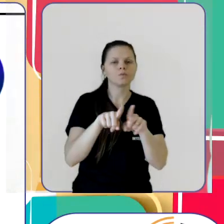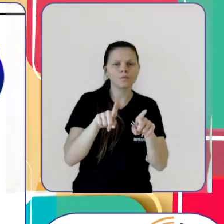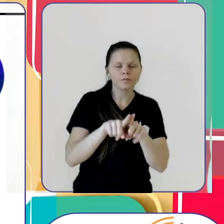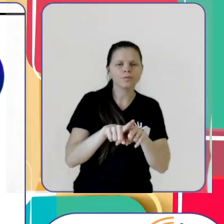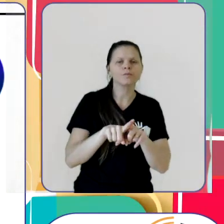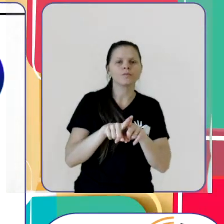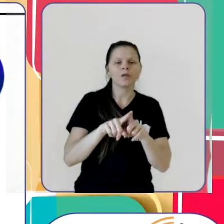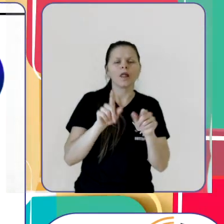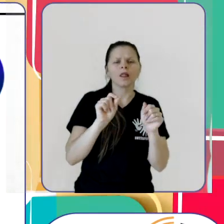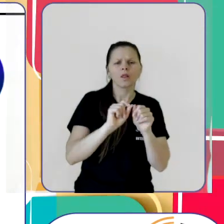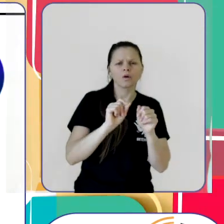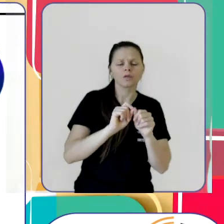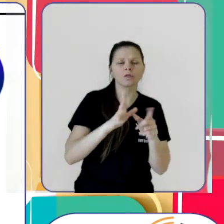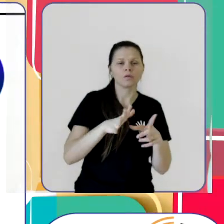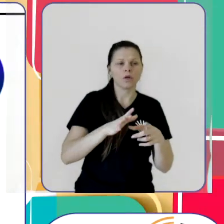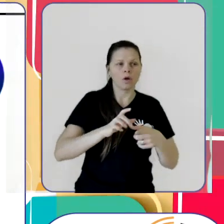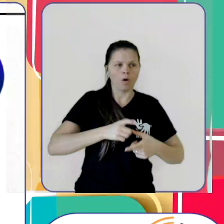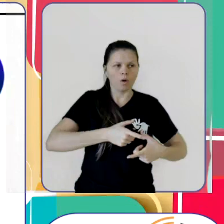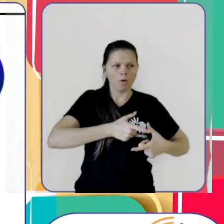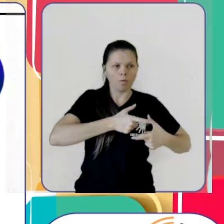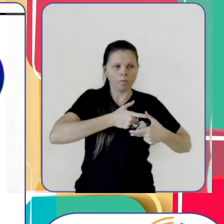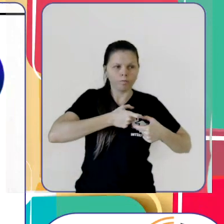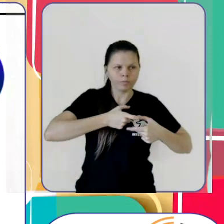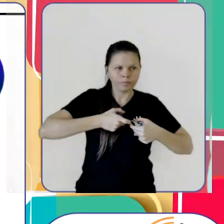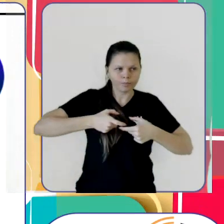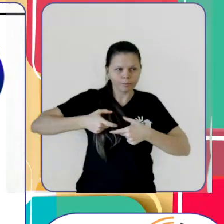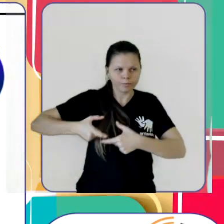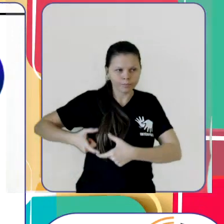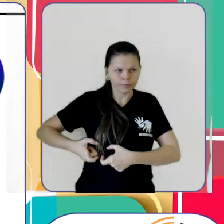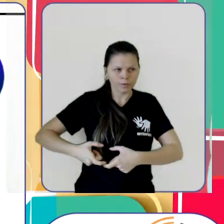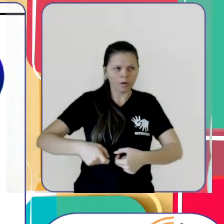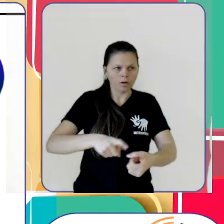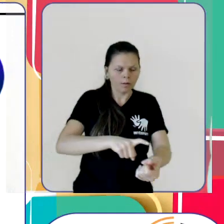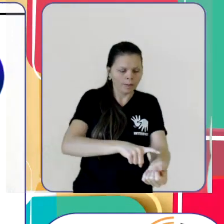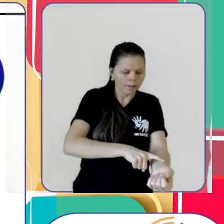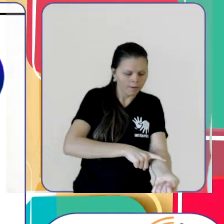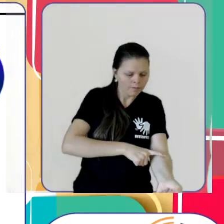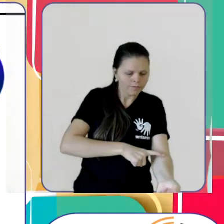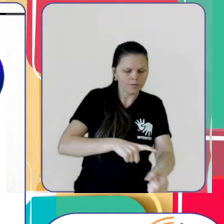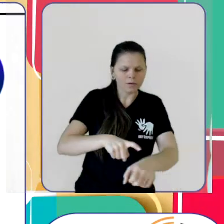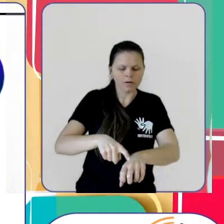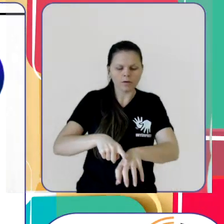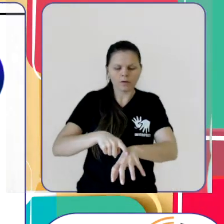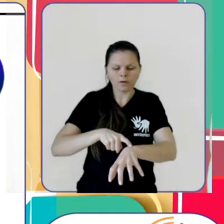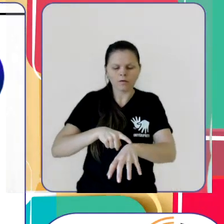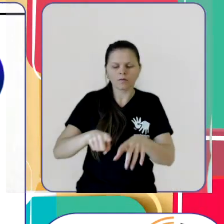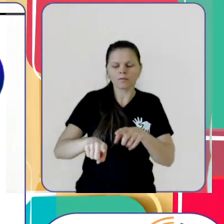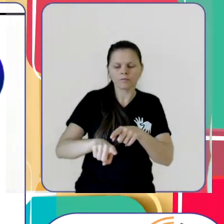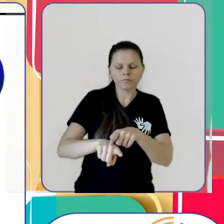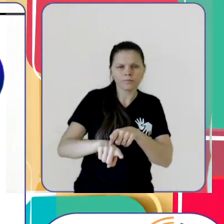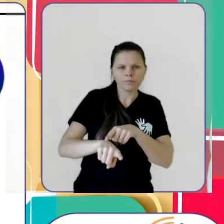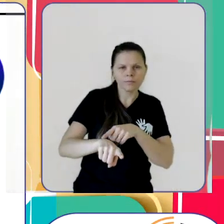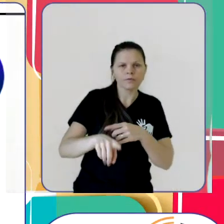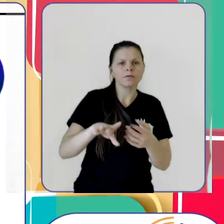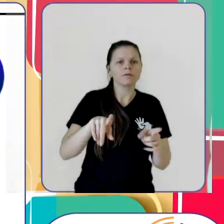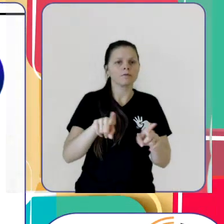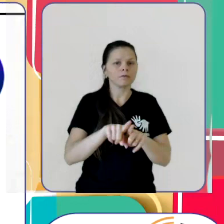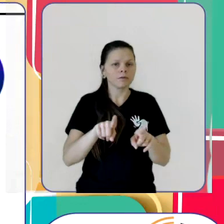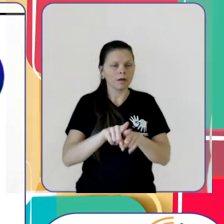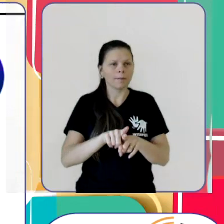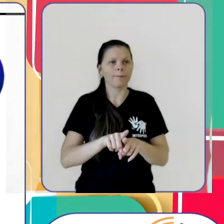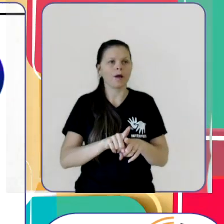e vasos, ou seja, os nossos órgãos, as nossas veias, as artérias, e o cardíaco, como já o próprio nome diz,